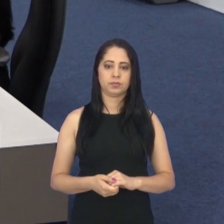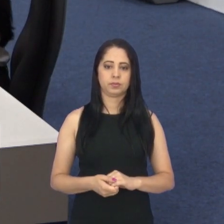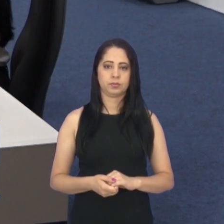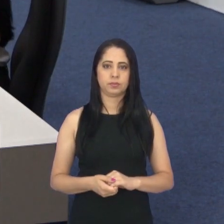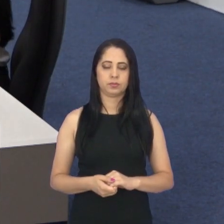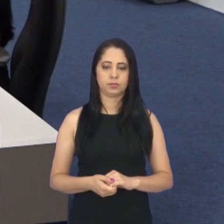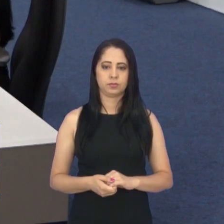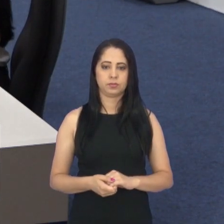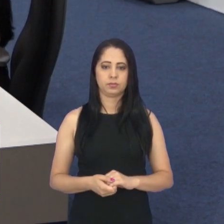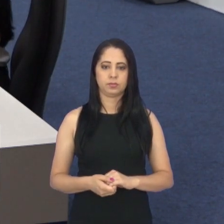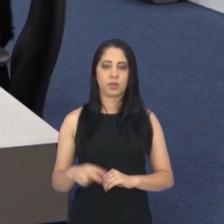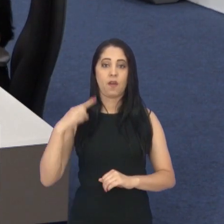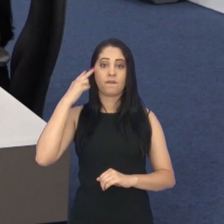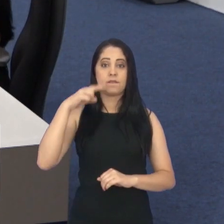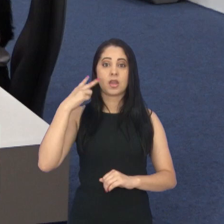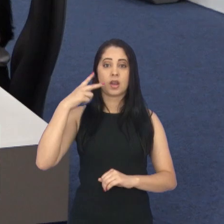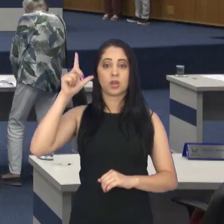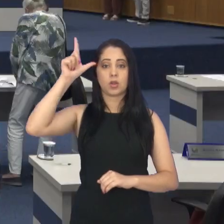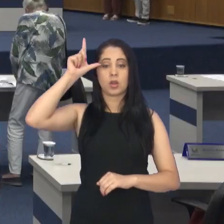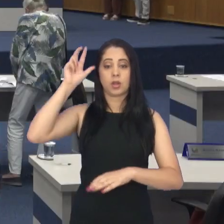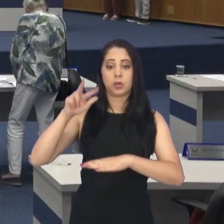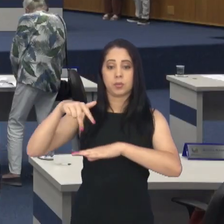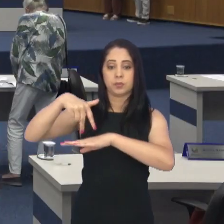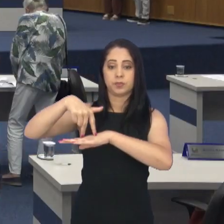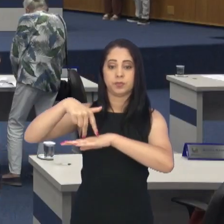Vereador, com a palavra, vereador Lino Bispo.